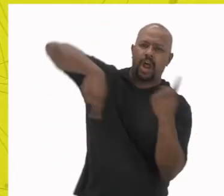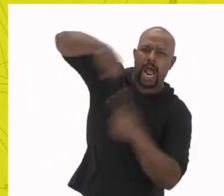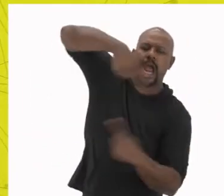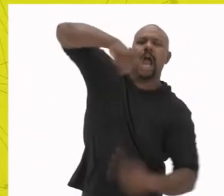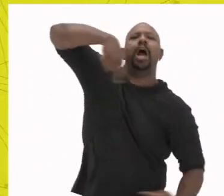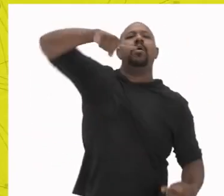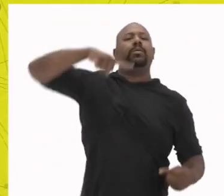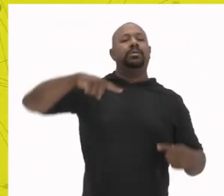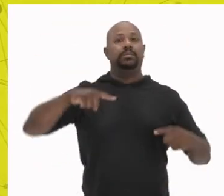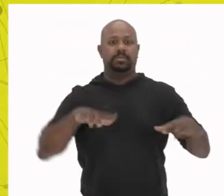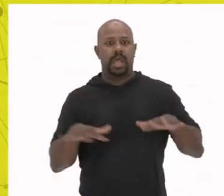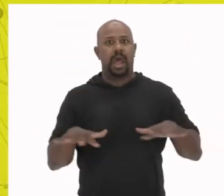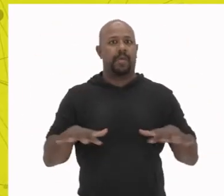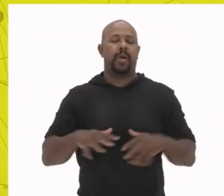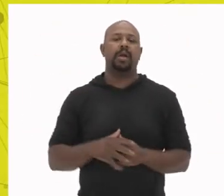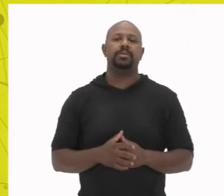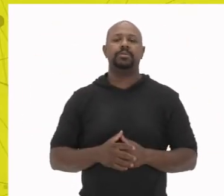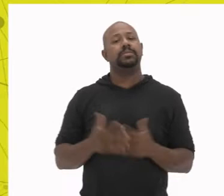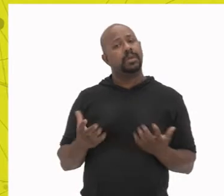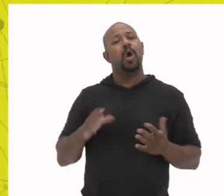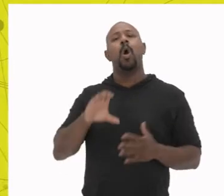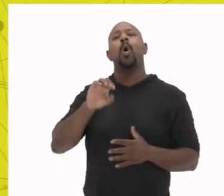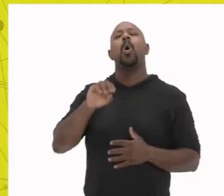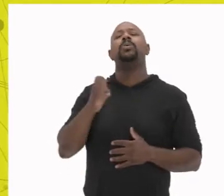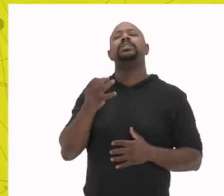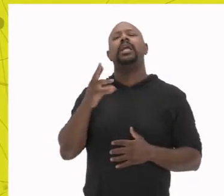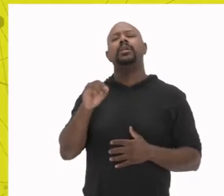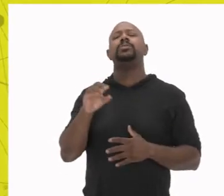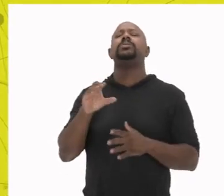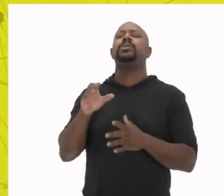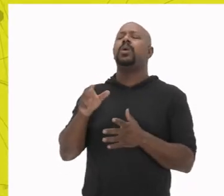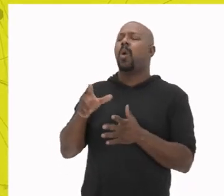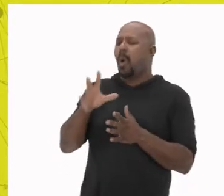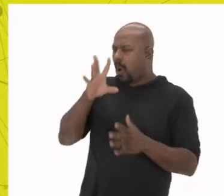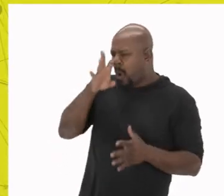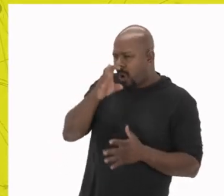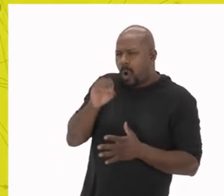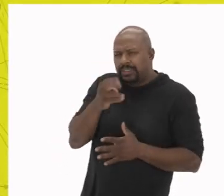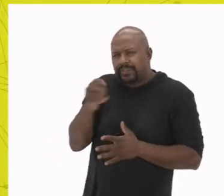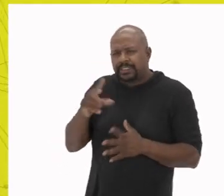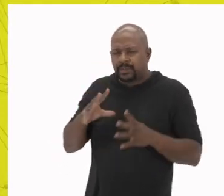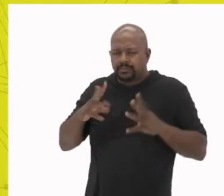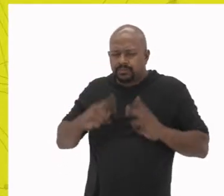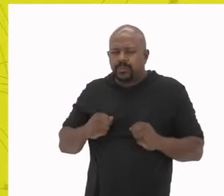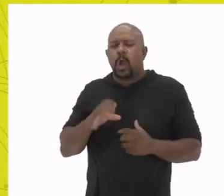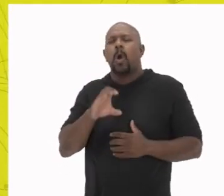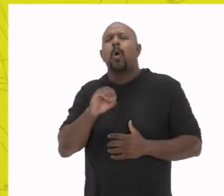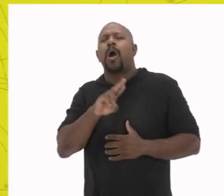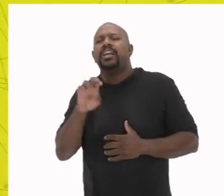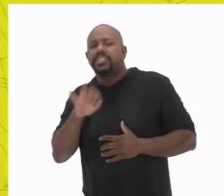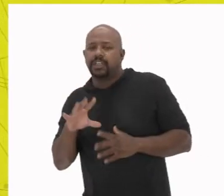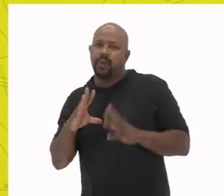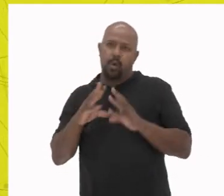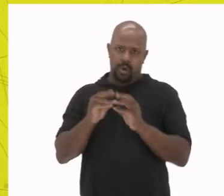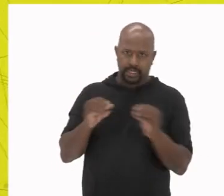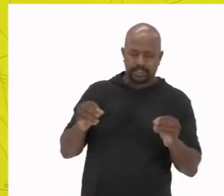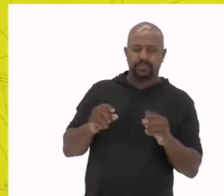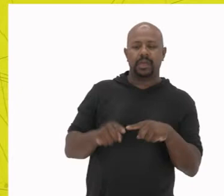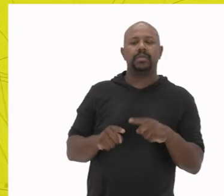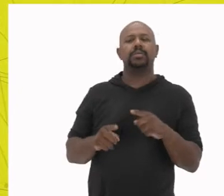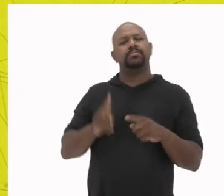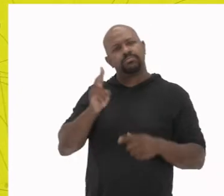inundações, furacões e terremotos. Seguimos para o conceito de conservação corretiva curativa. A conservação corretiva